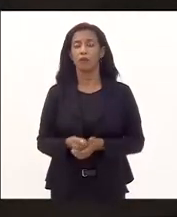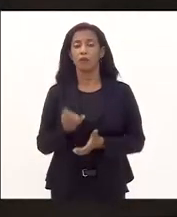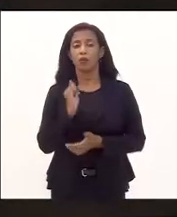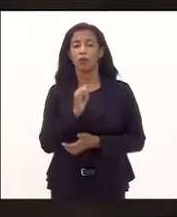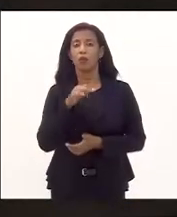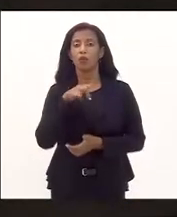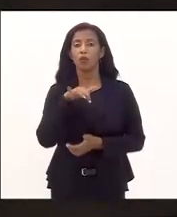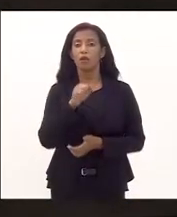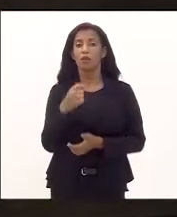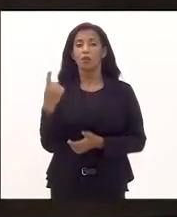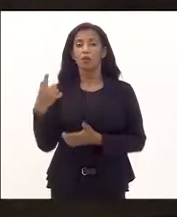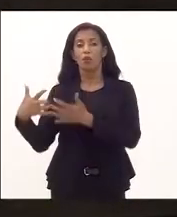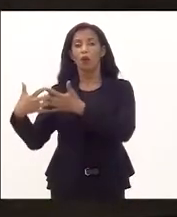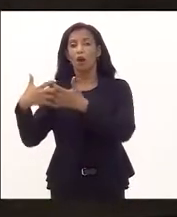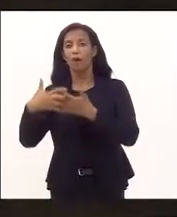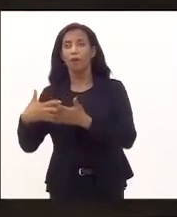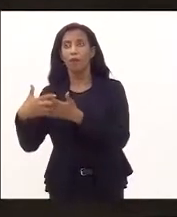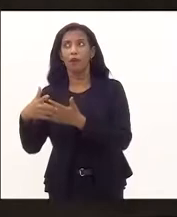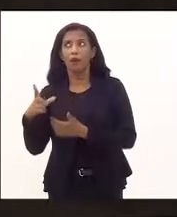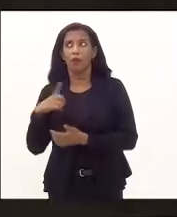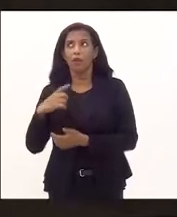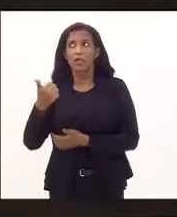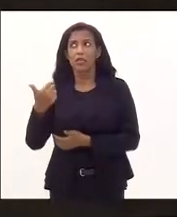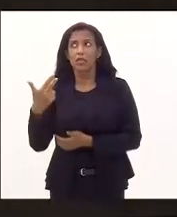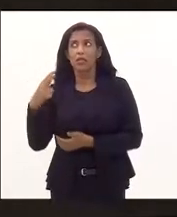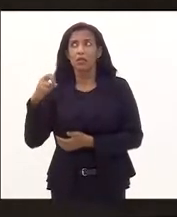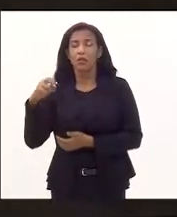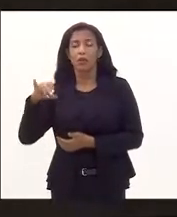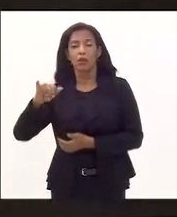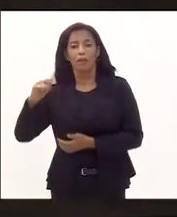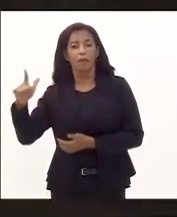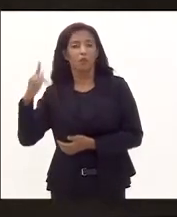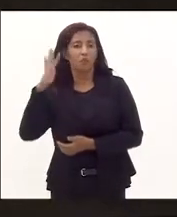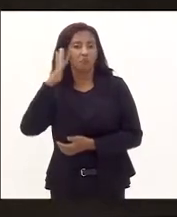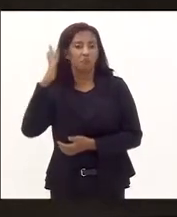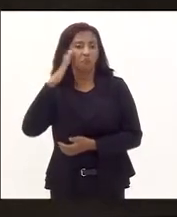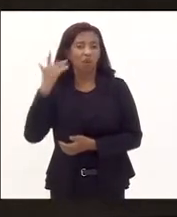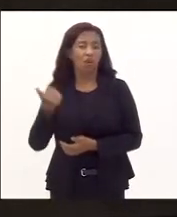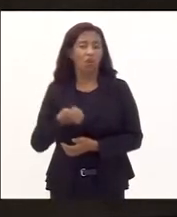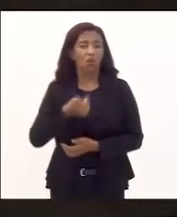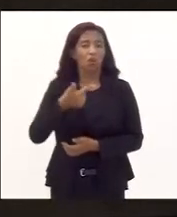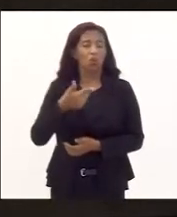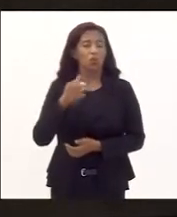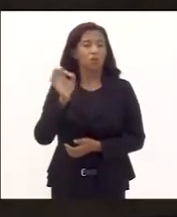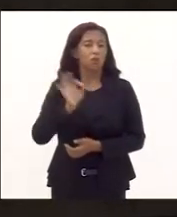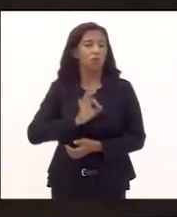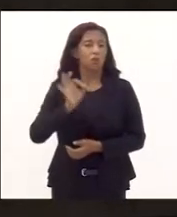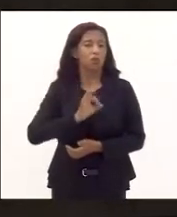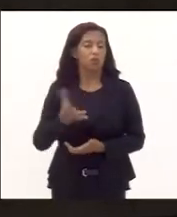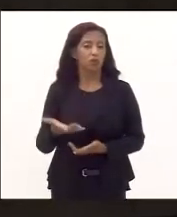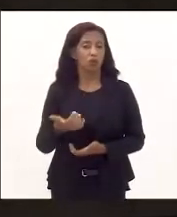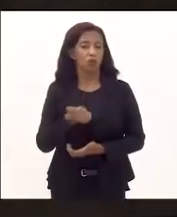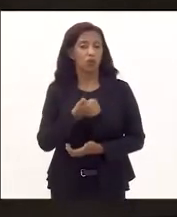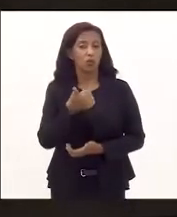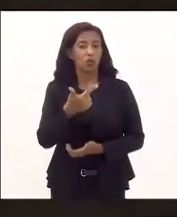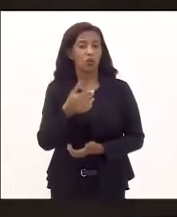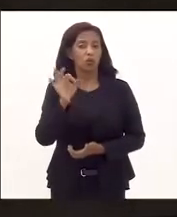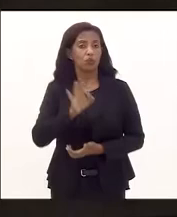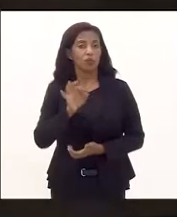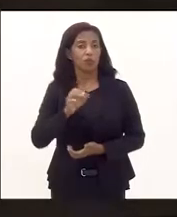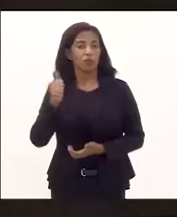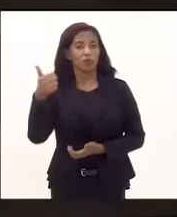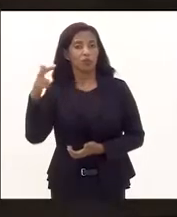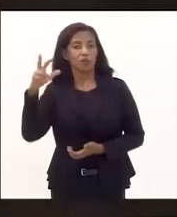ICMS, num caminhão que custe R$150 mil? Imaginemos que seja 12%, 12% de